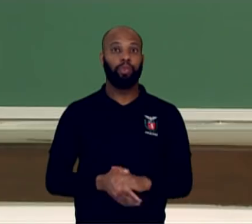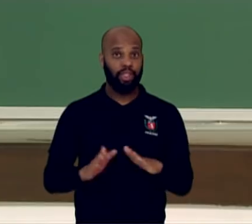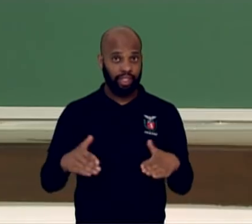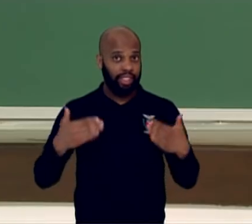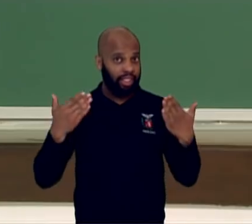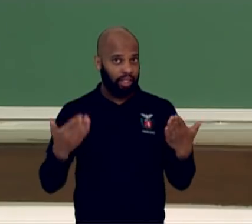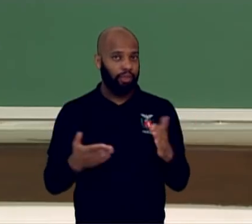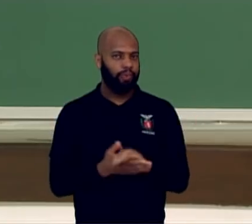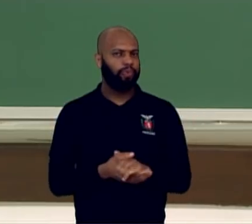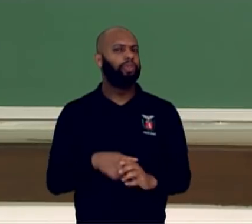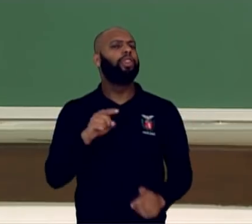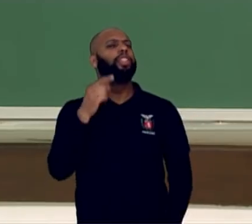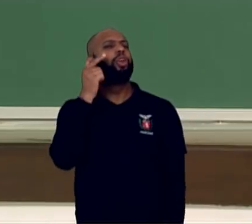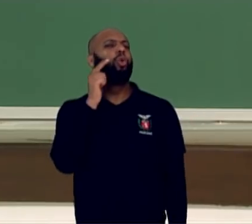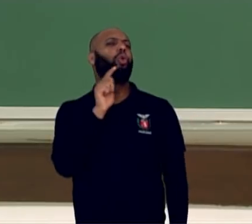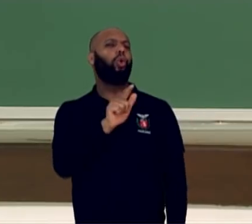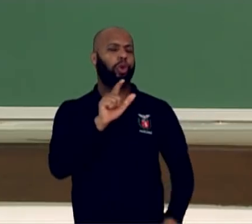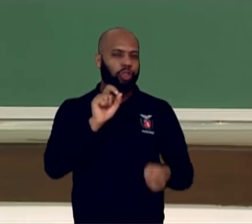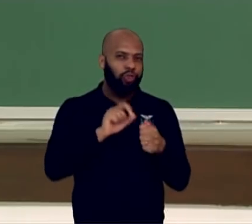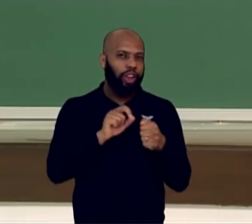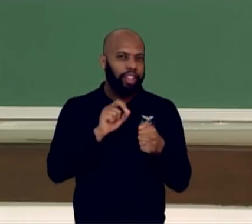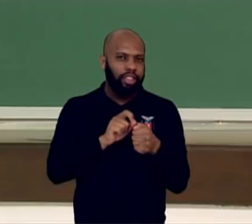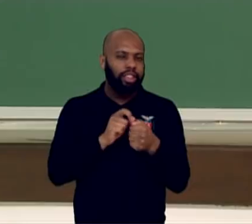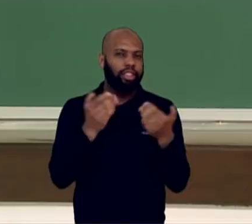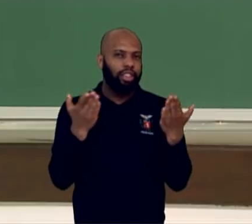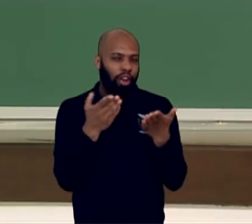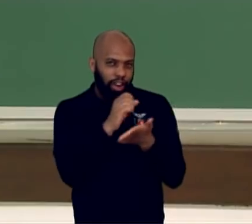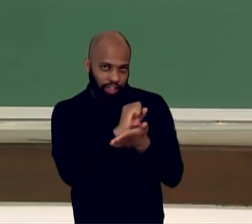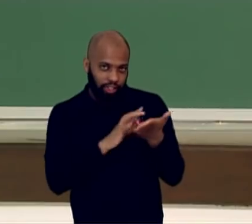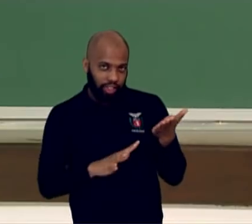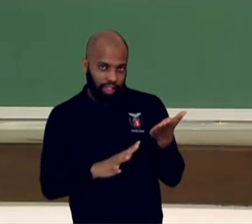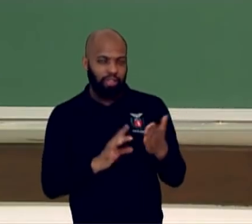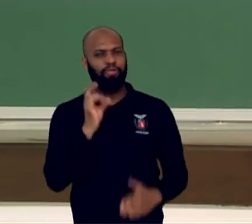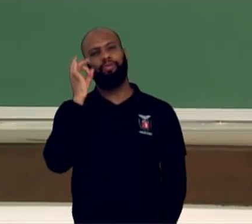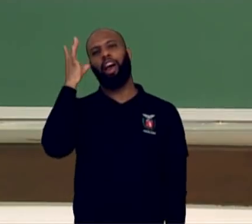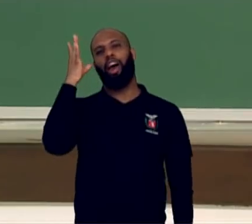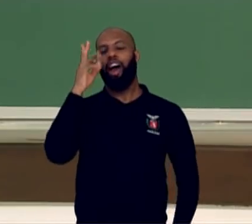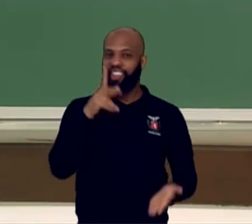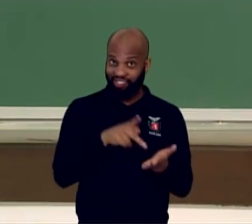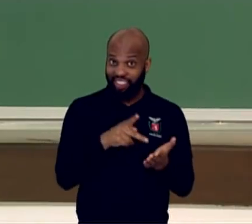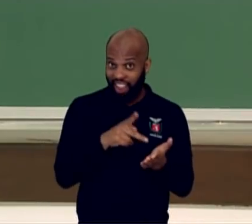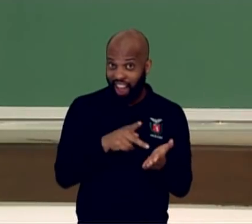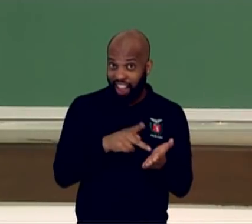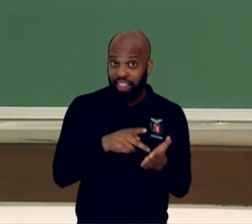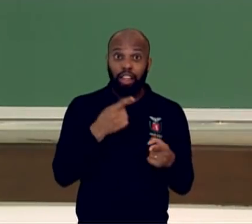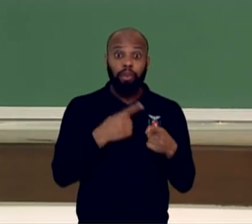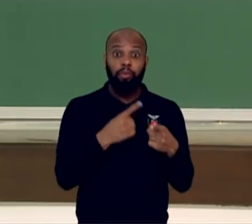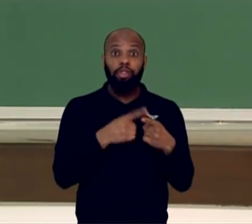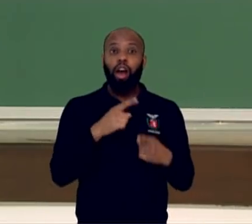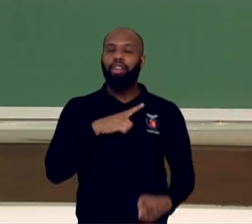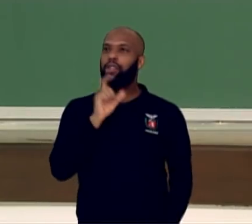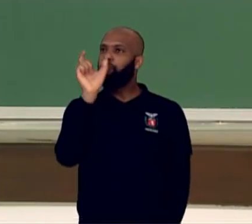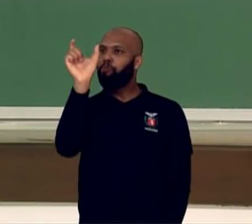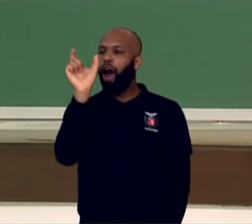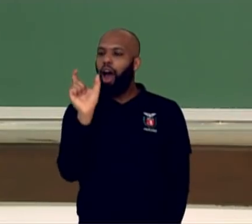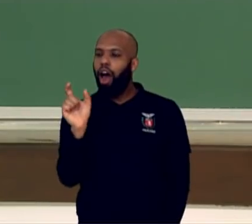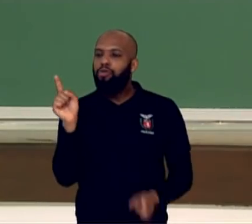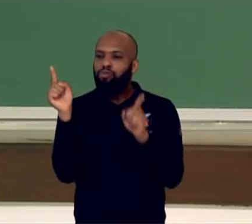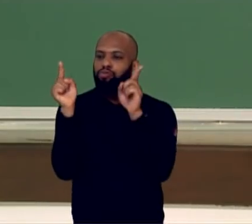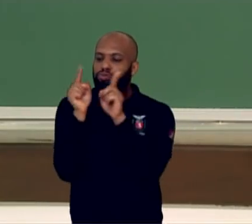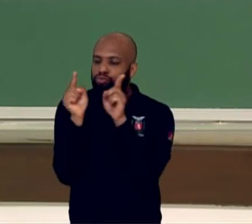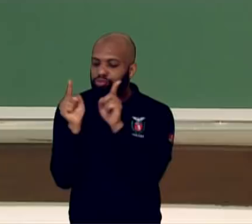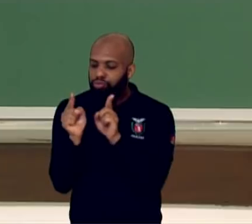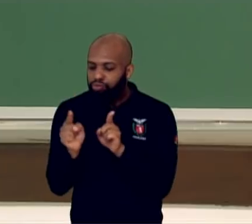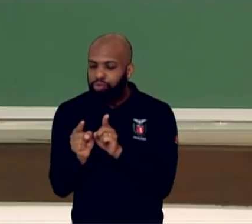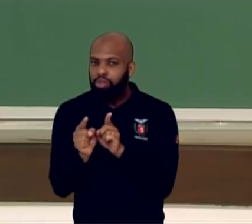E aí, pessoal, conseguiram fazer esse exercício? Esse é bem fácil, não é mesmo? As palavras são curtinhas e a